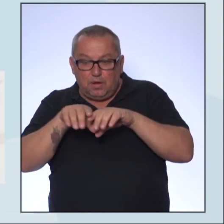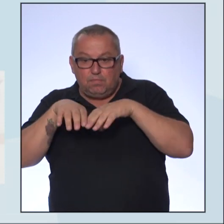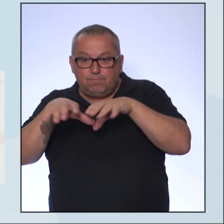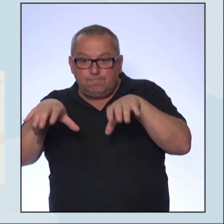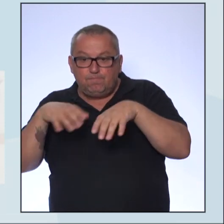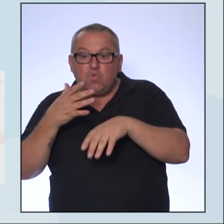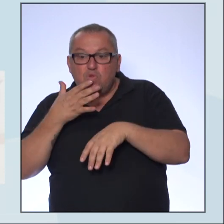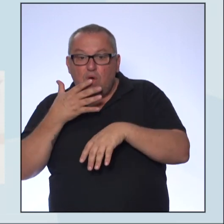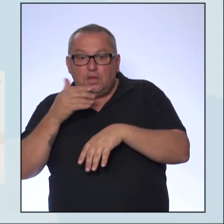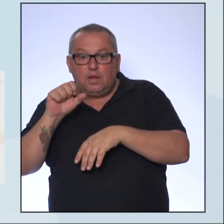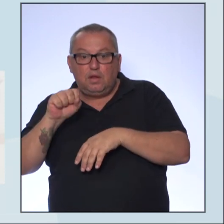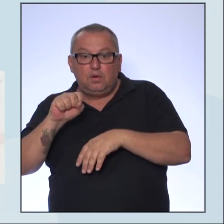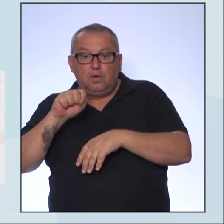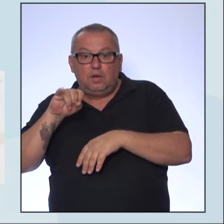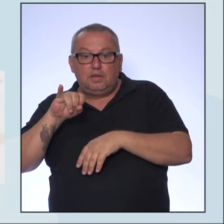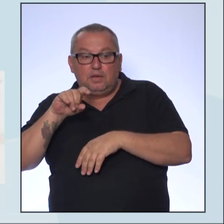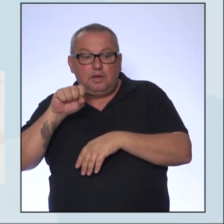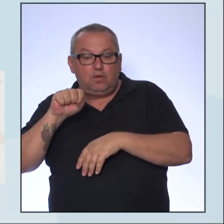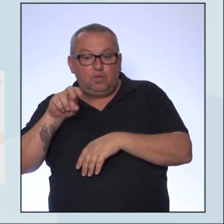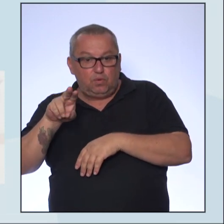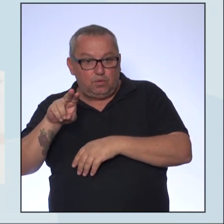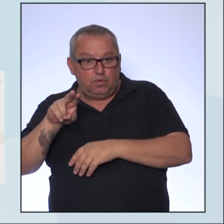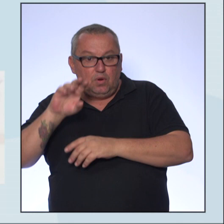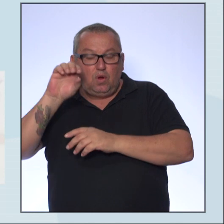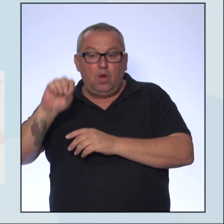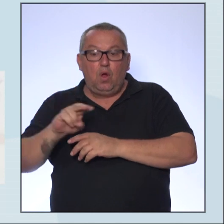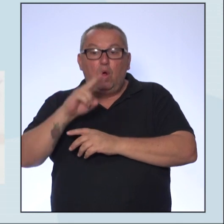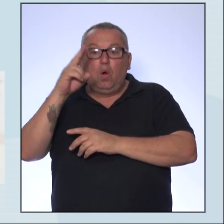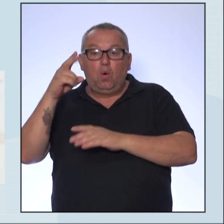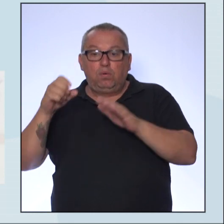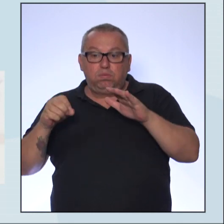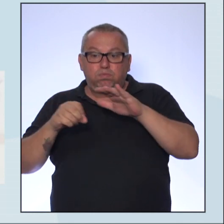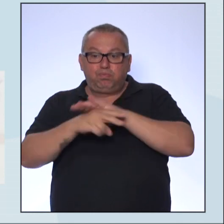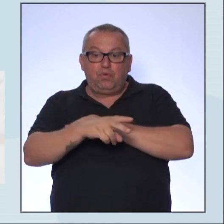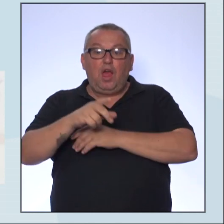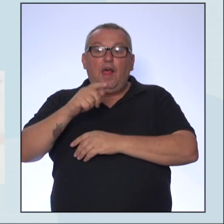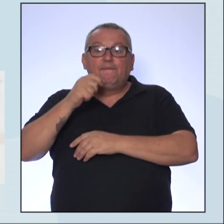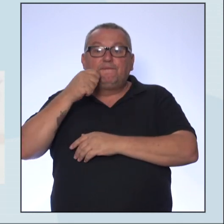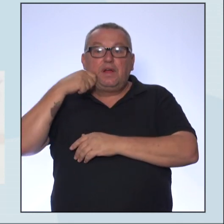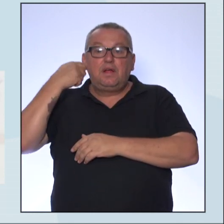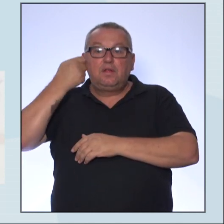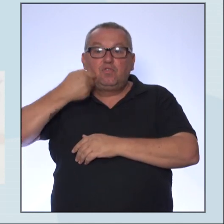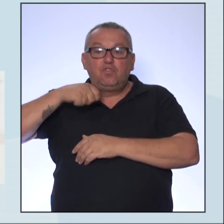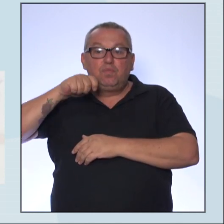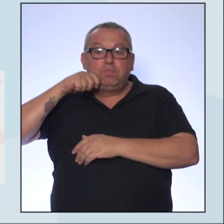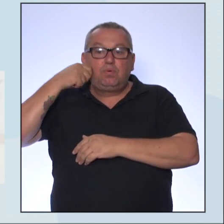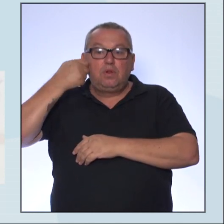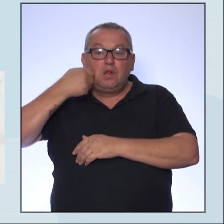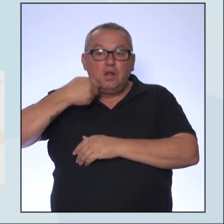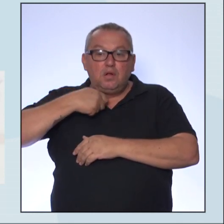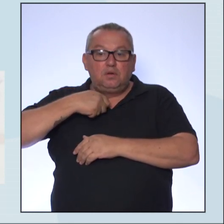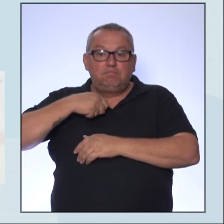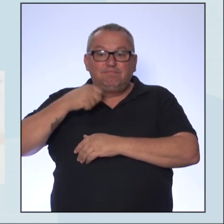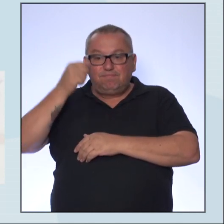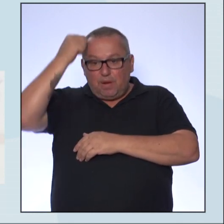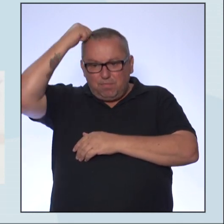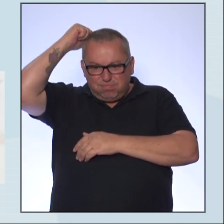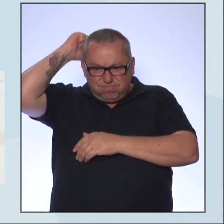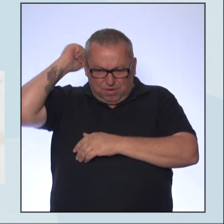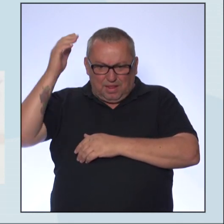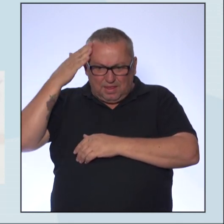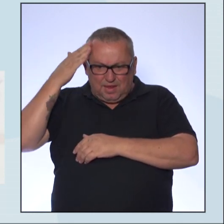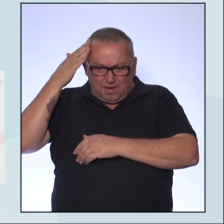chamado SISU, ou fazer a prova para ingressar chamada vestibular. Várias universidades têm seu